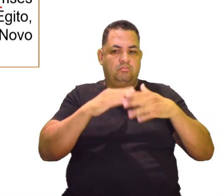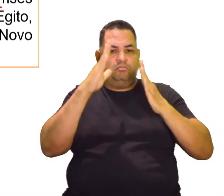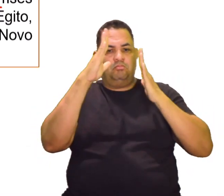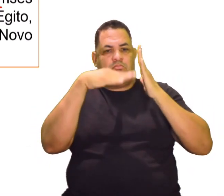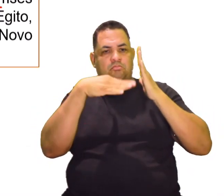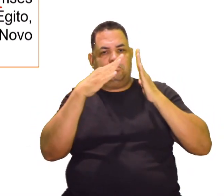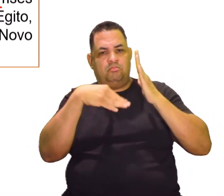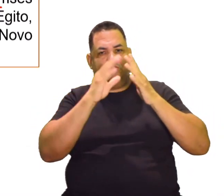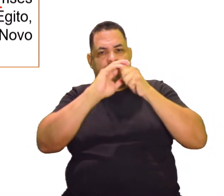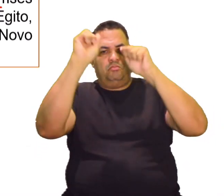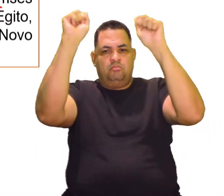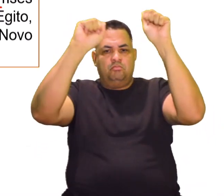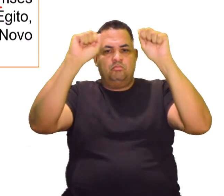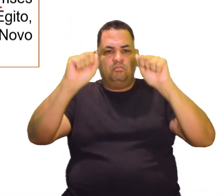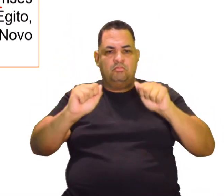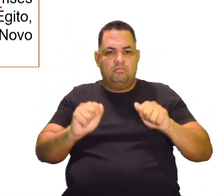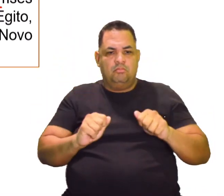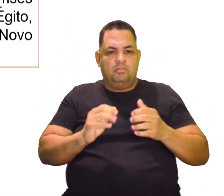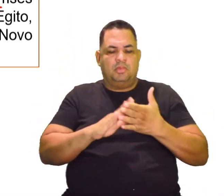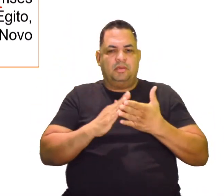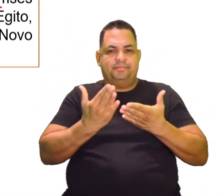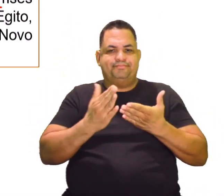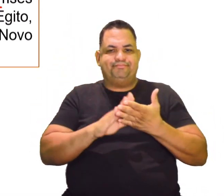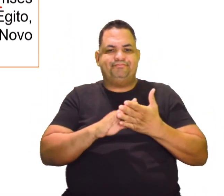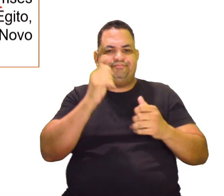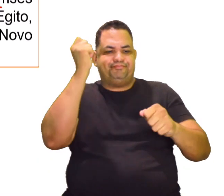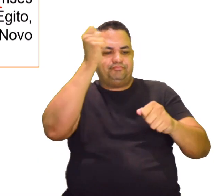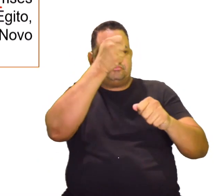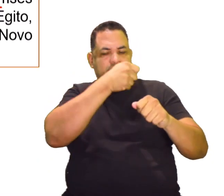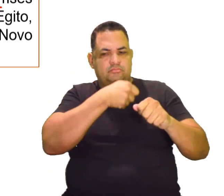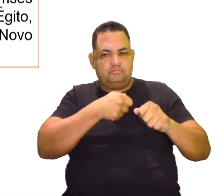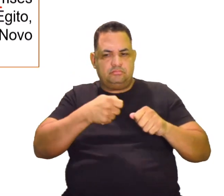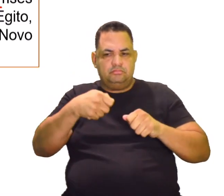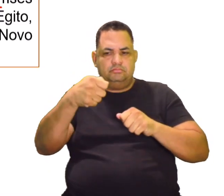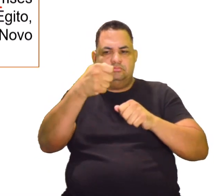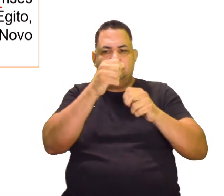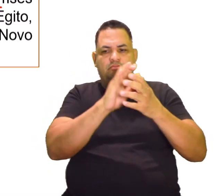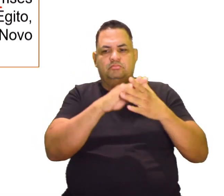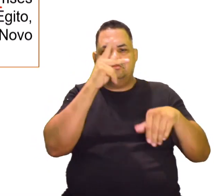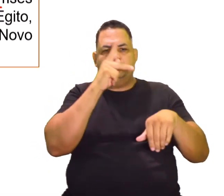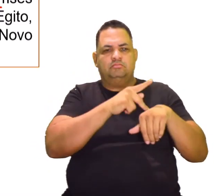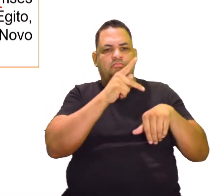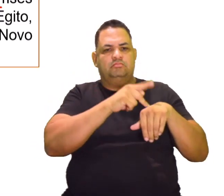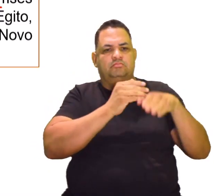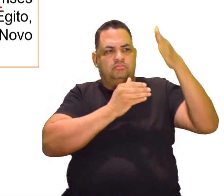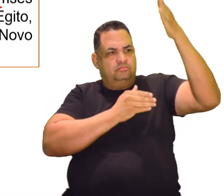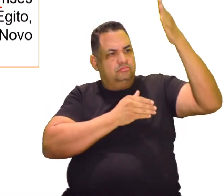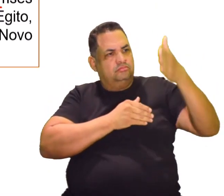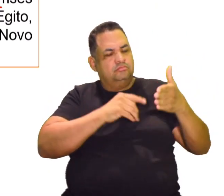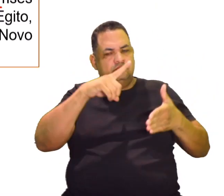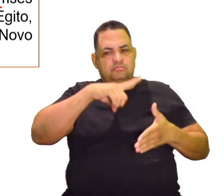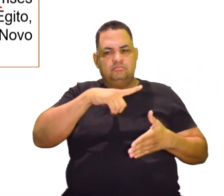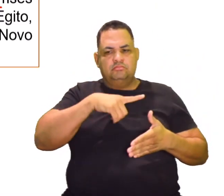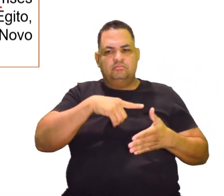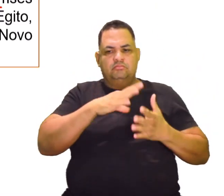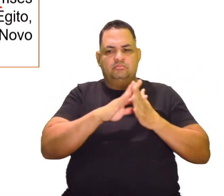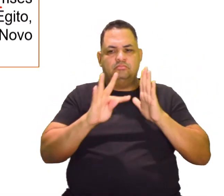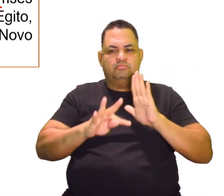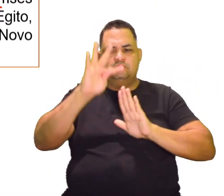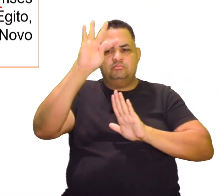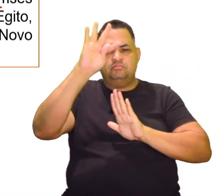pintura, escultura, né, em pedras, em paredes, eles tinham técnicas, né, específicas